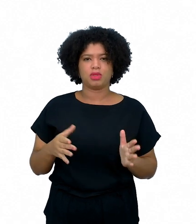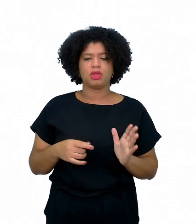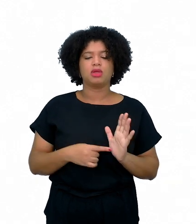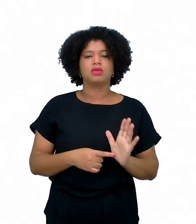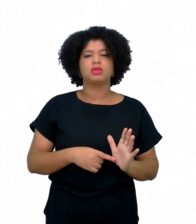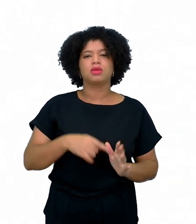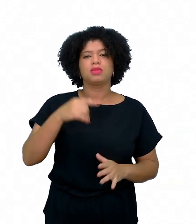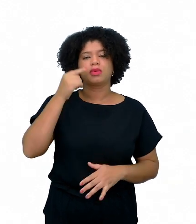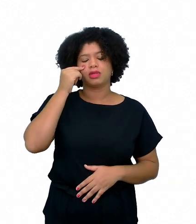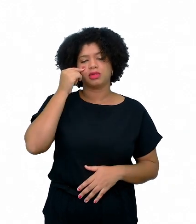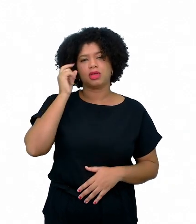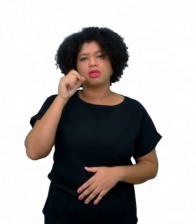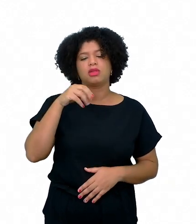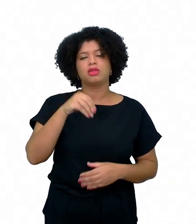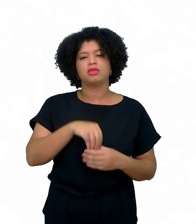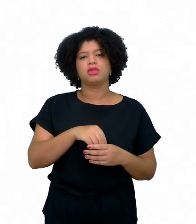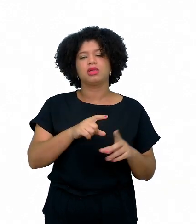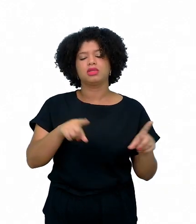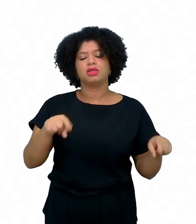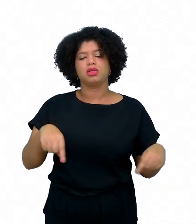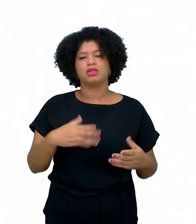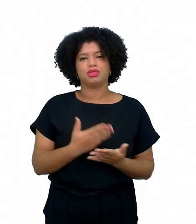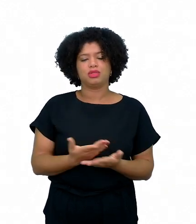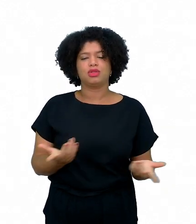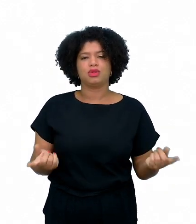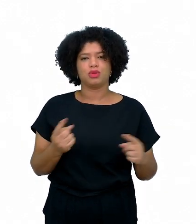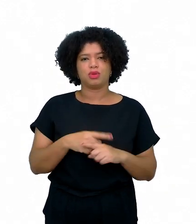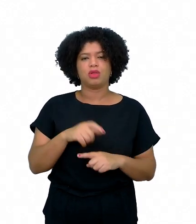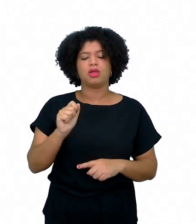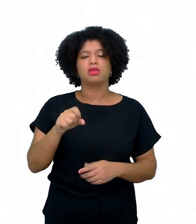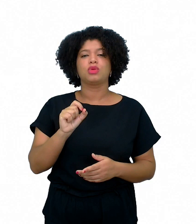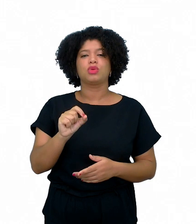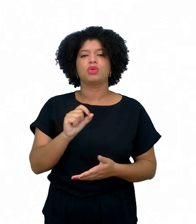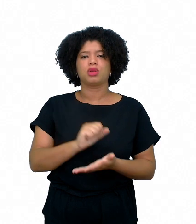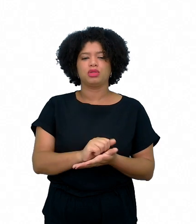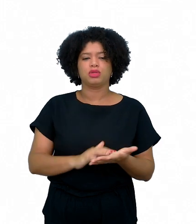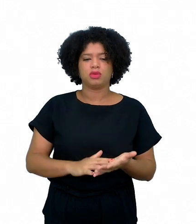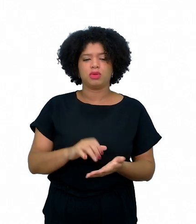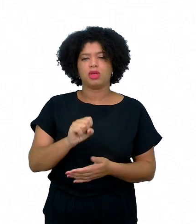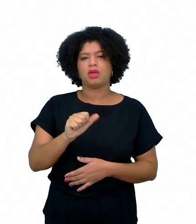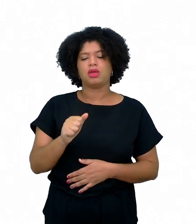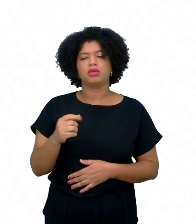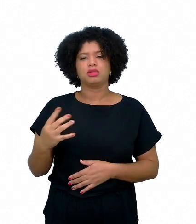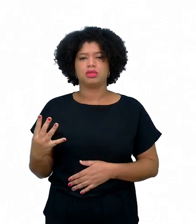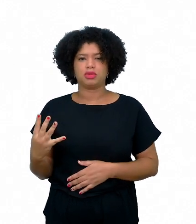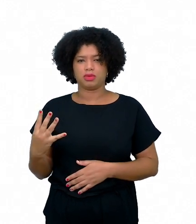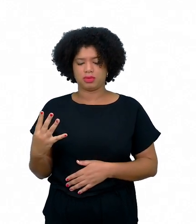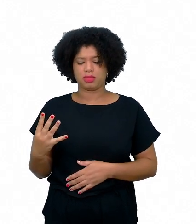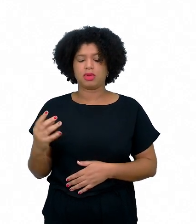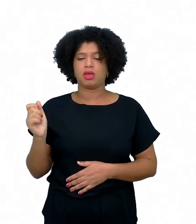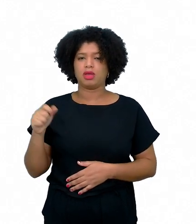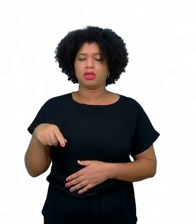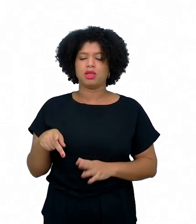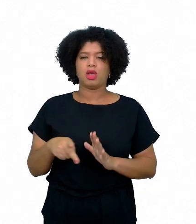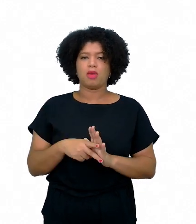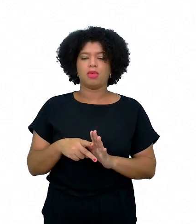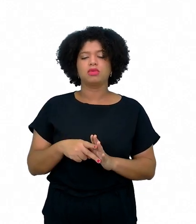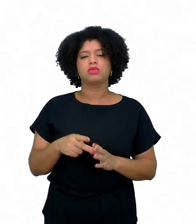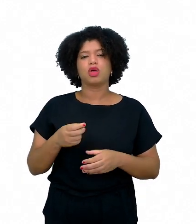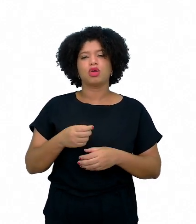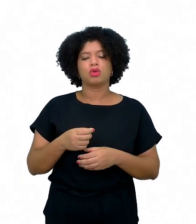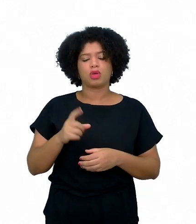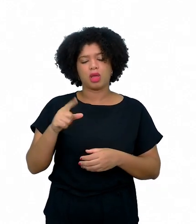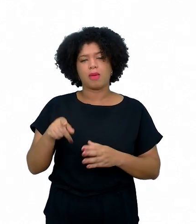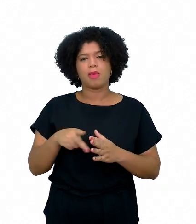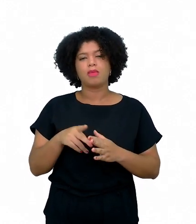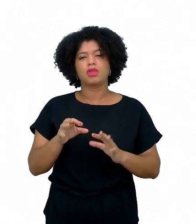presencial, pode trabalhar a sala de aula invertida? Com as atividades da SA4, dentro de um guarda-chuva maior, que